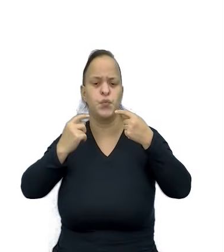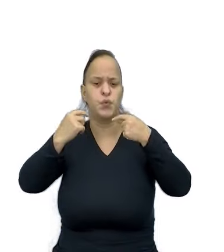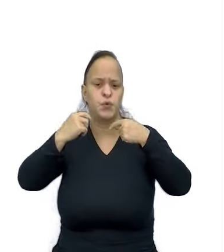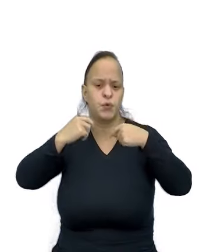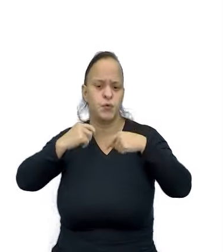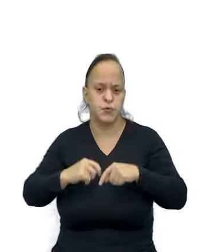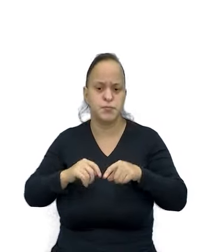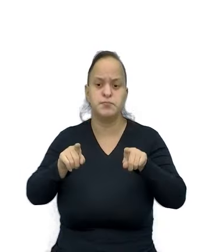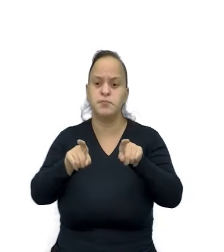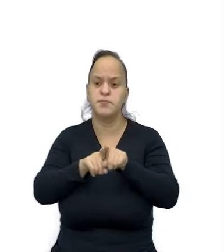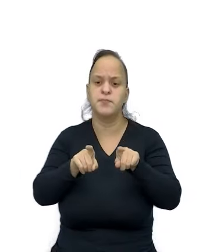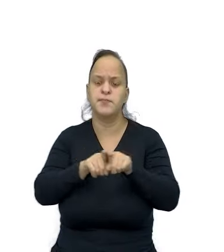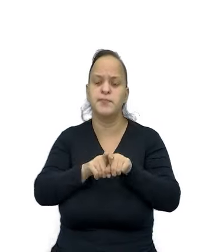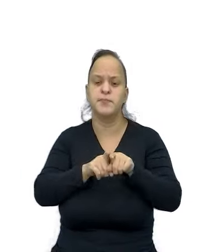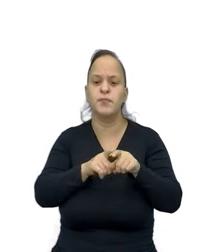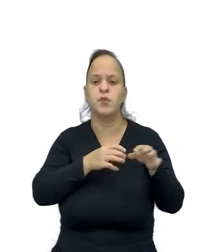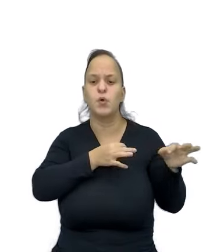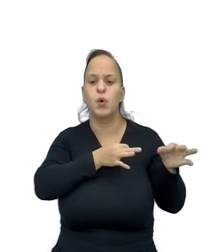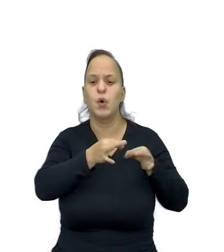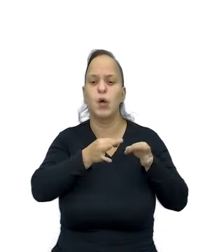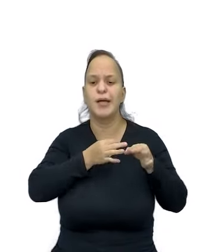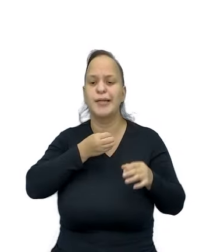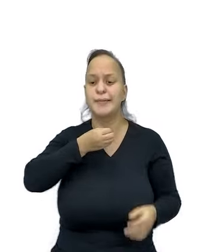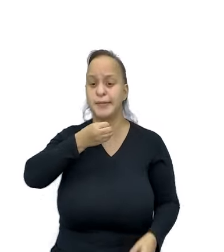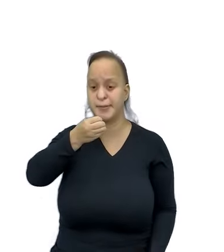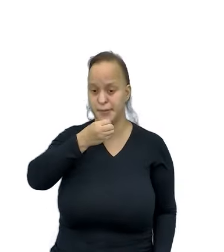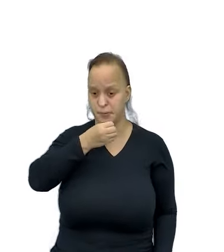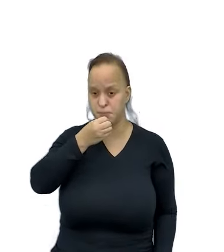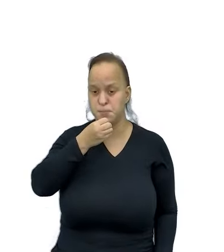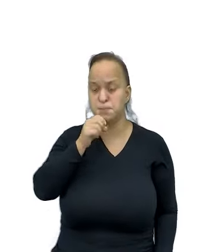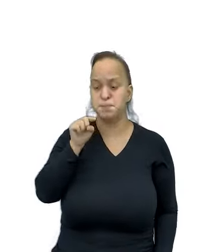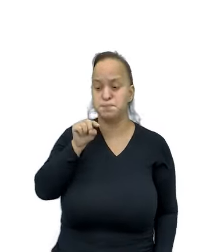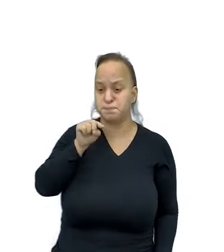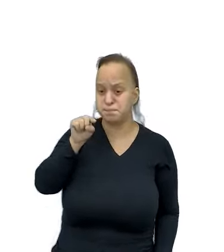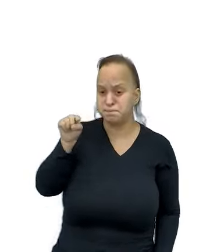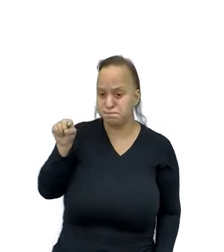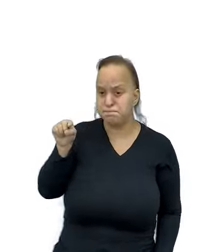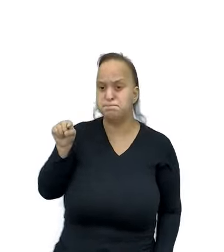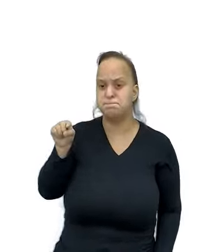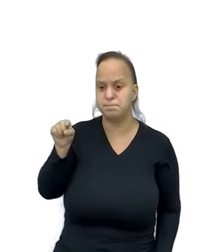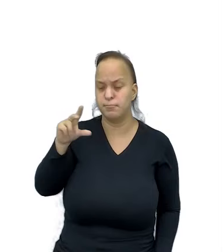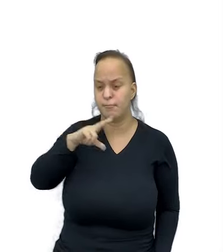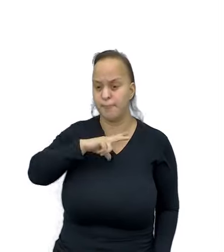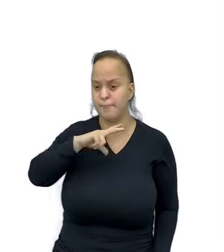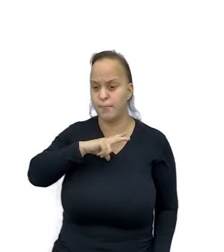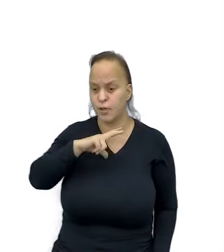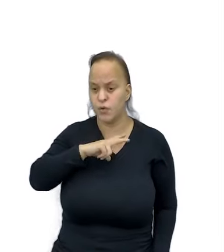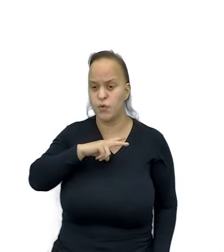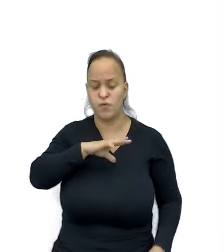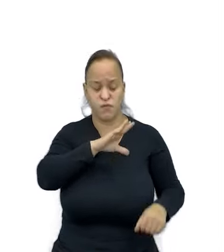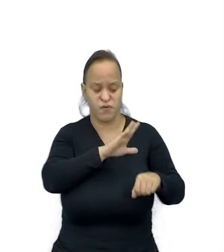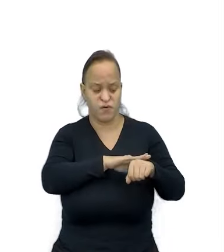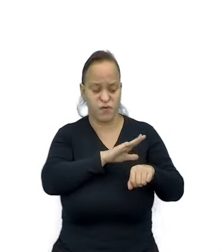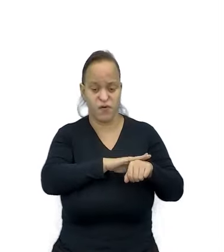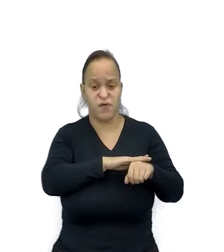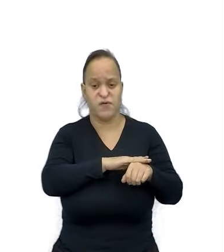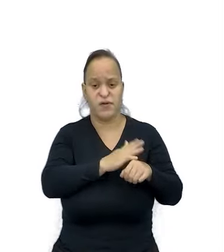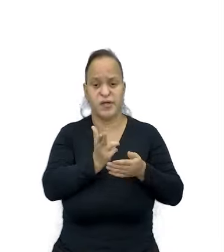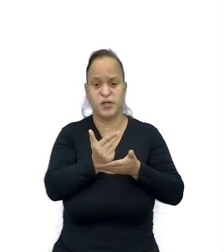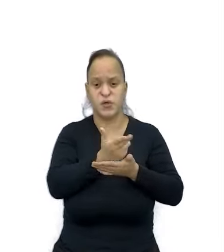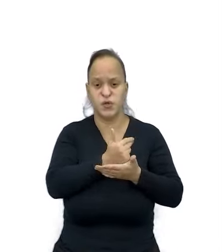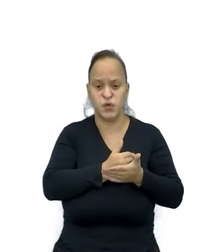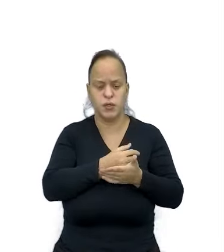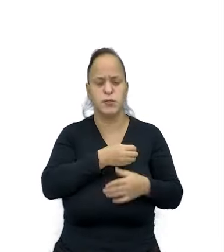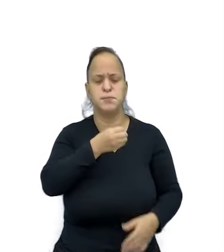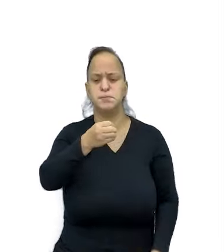Produção de entrevista. Então, aí eles vão para a sua própria produção, né, do gênero entrevista, uma vez que ele já adquiriu aí